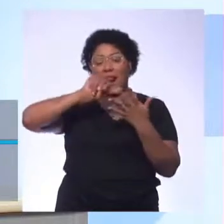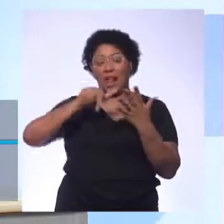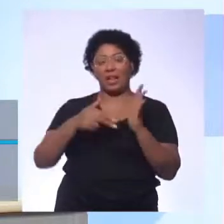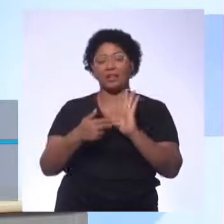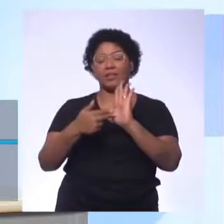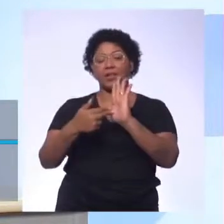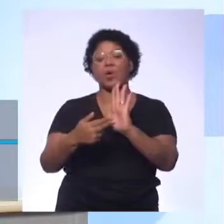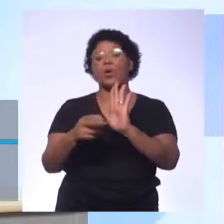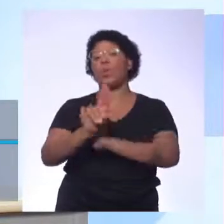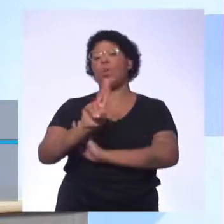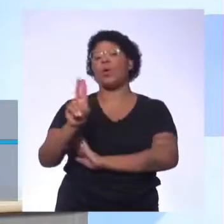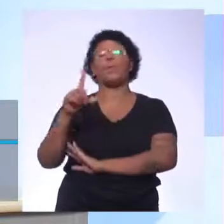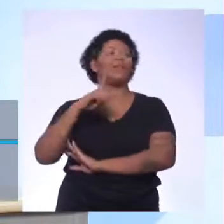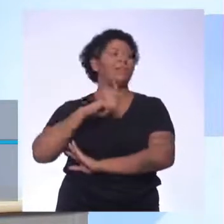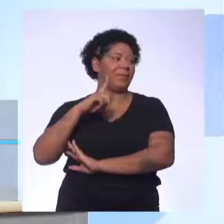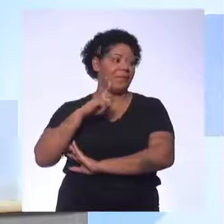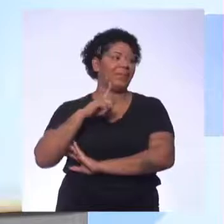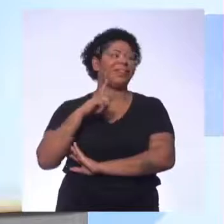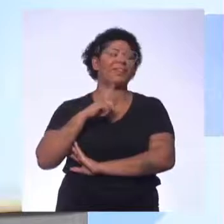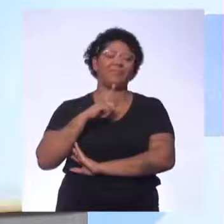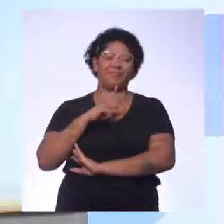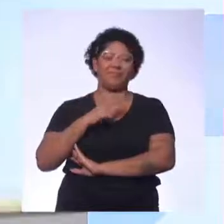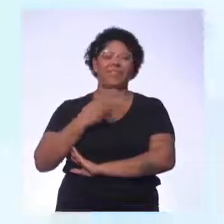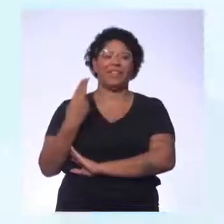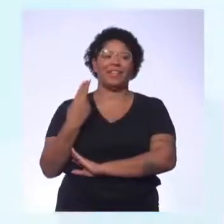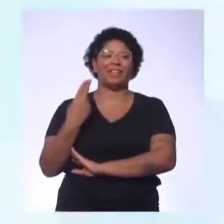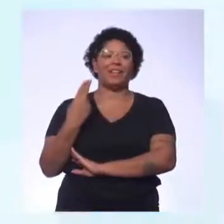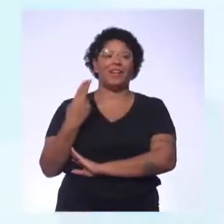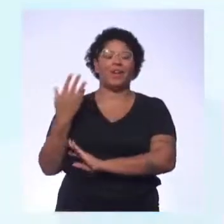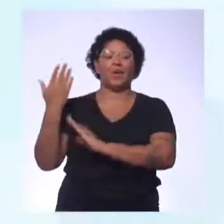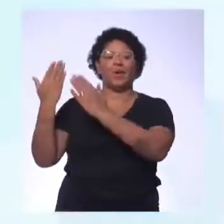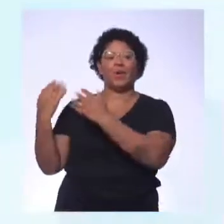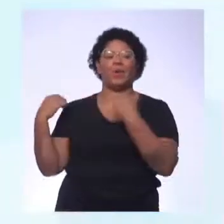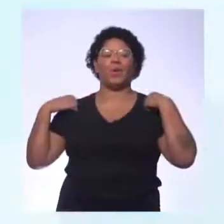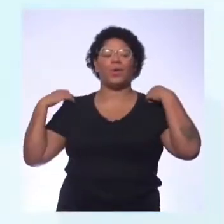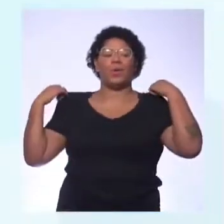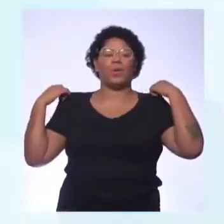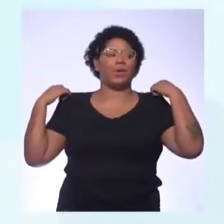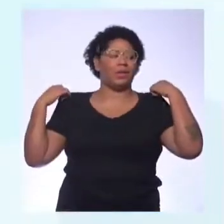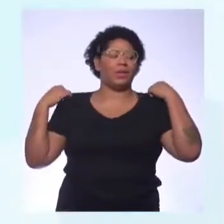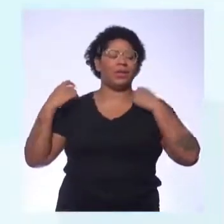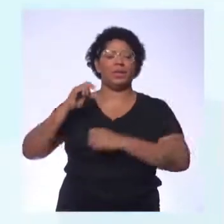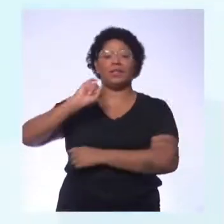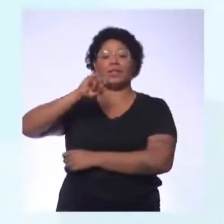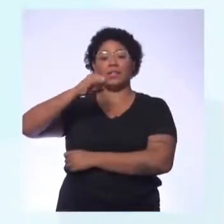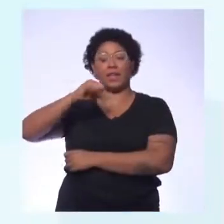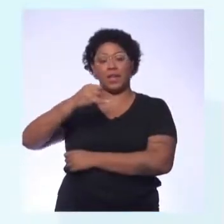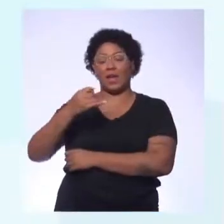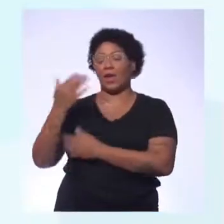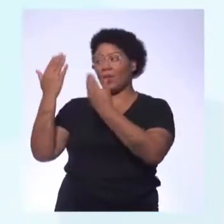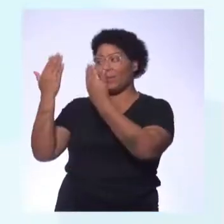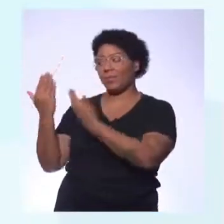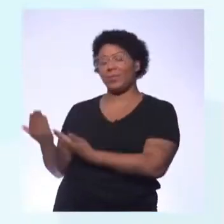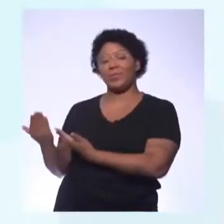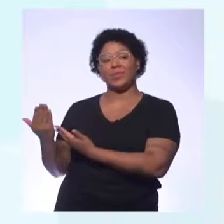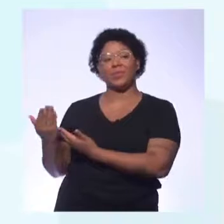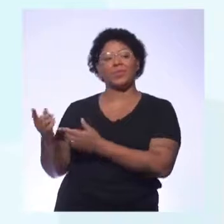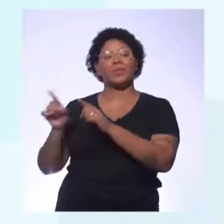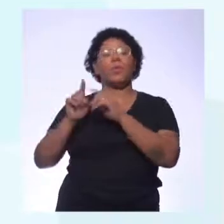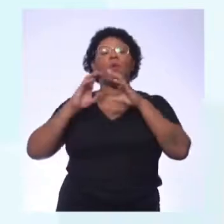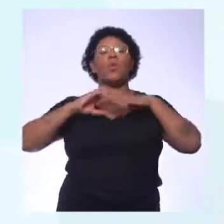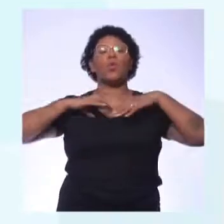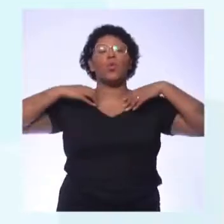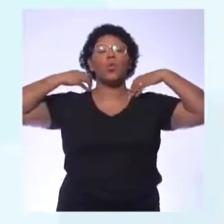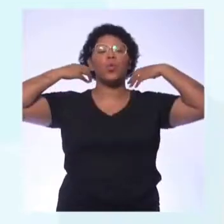a roupa que ela está, né? Um casaco, seria um casaco, né, Silene? Isso. Um casaco, o